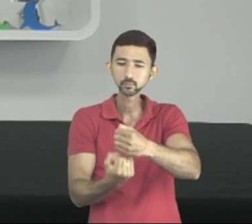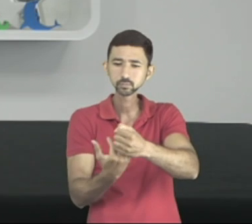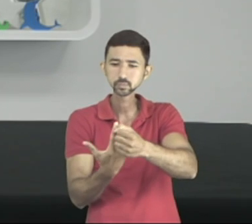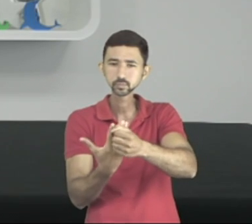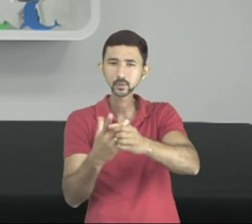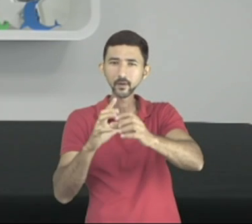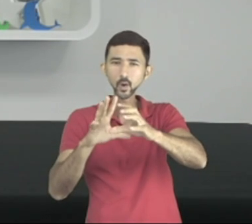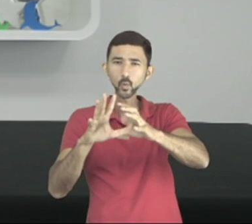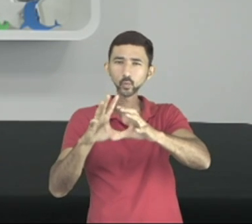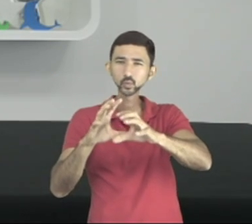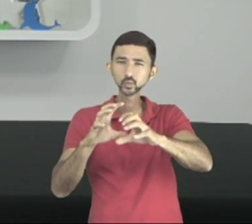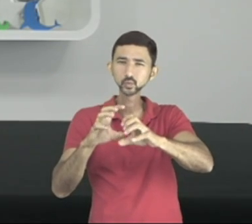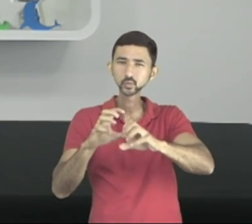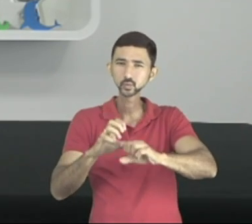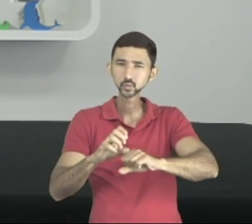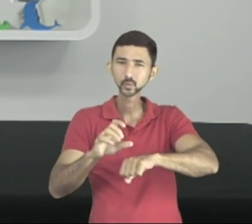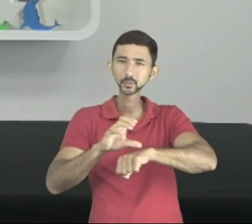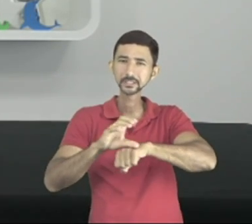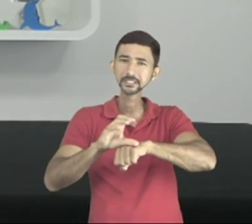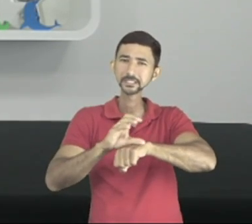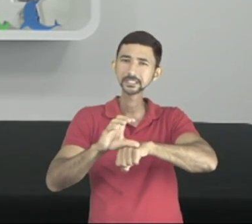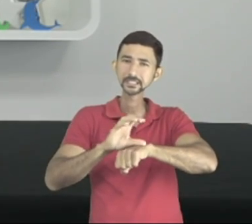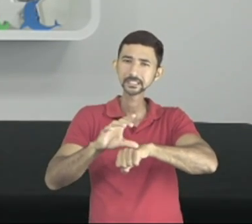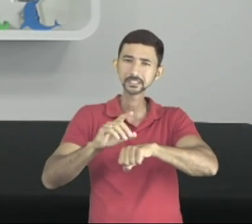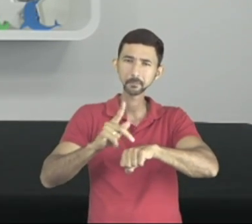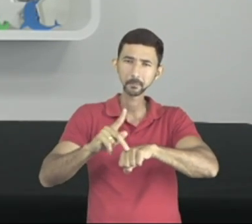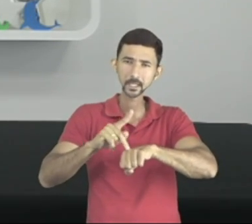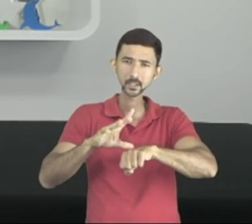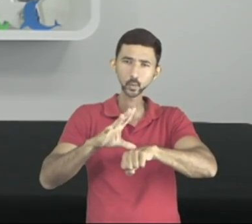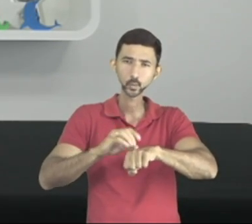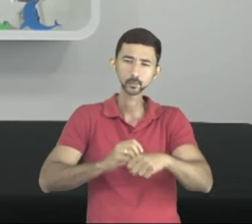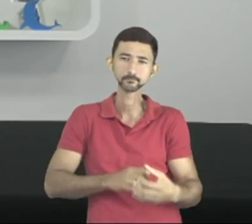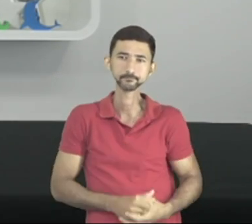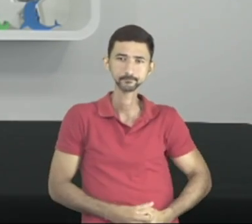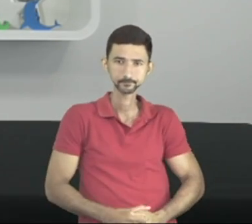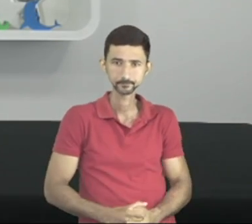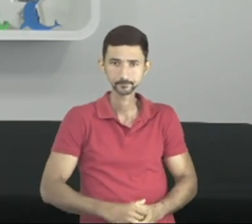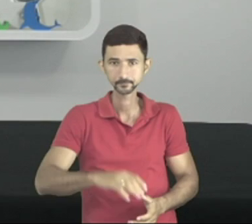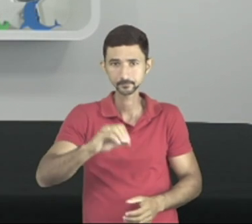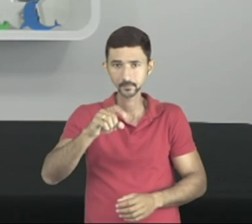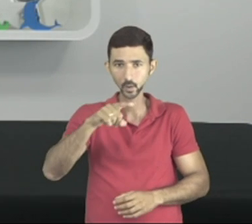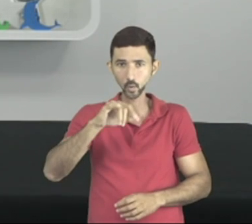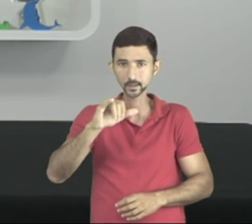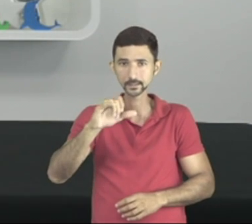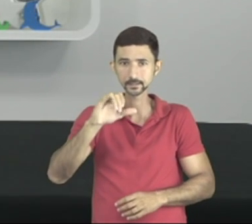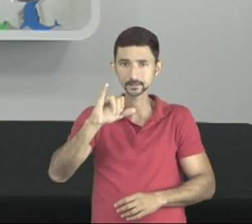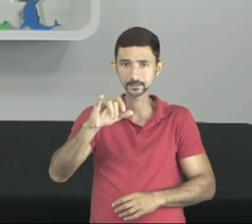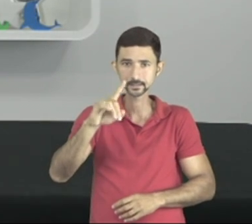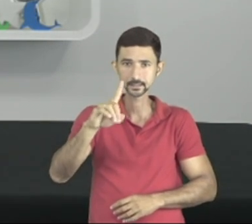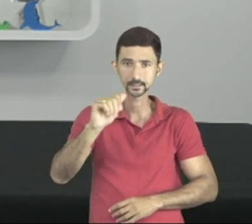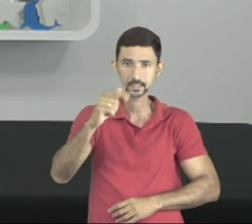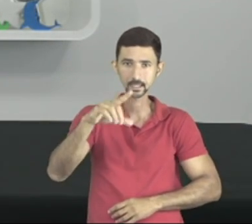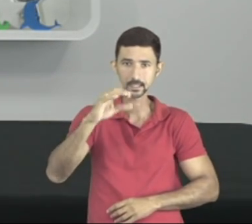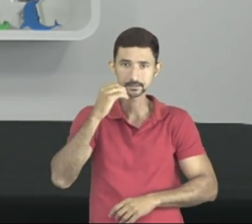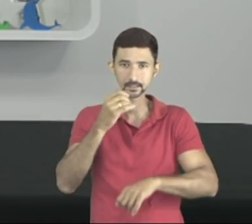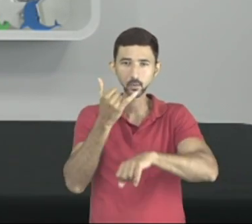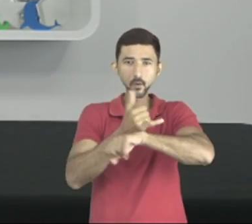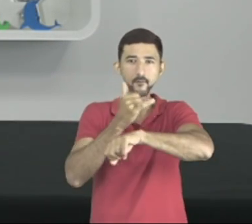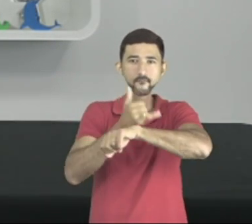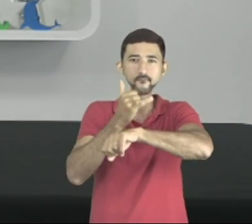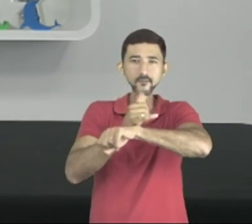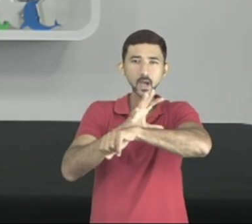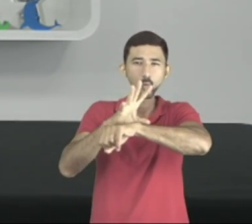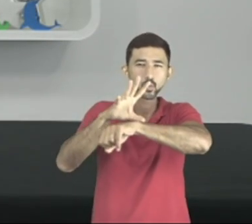papel enegrecido, vê cinza. A oxidação, você vê uma barra de ferro oxidando com muita facilidade. Na